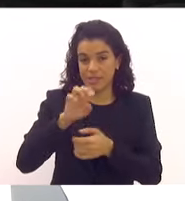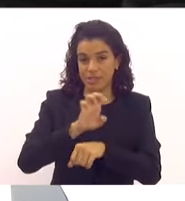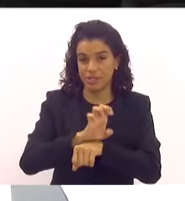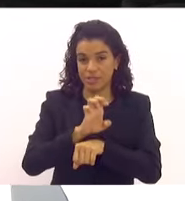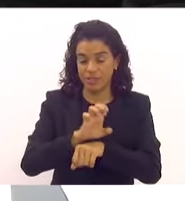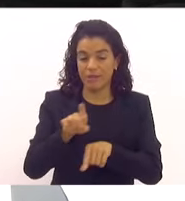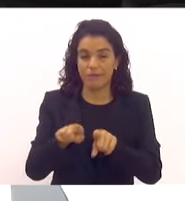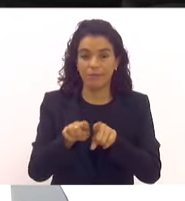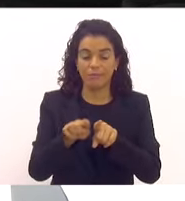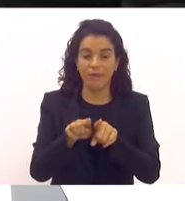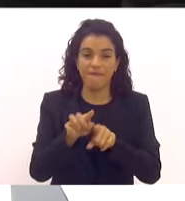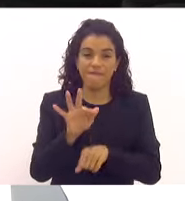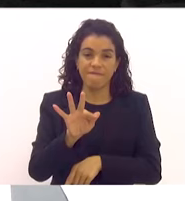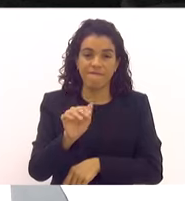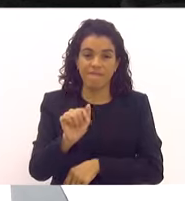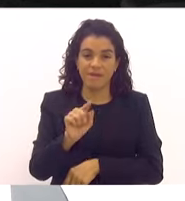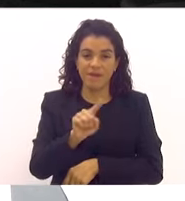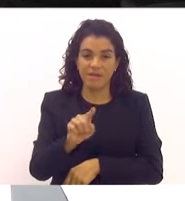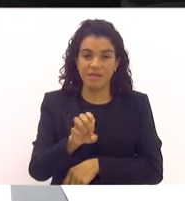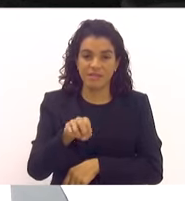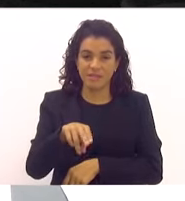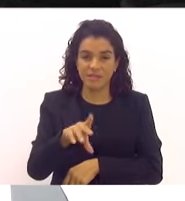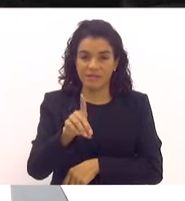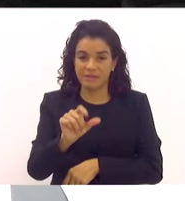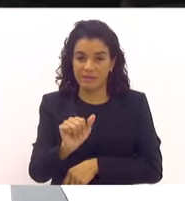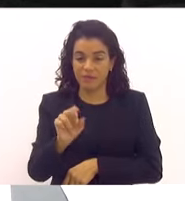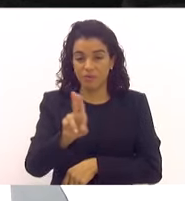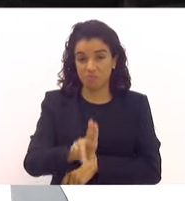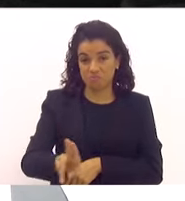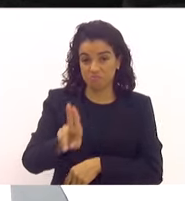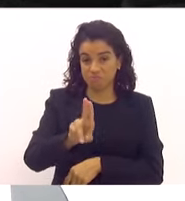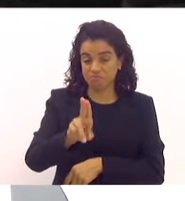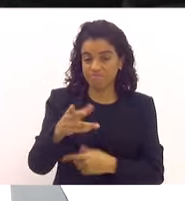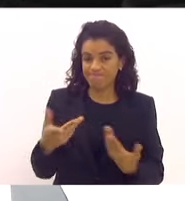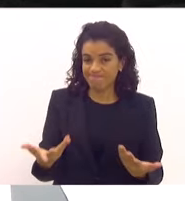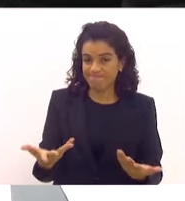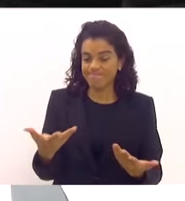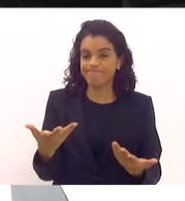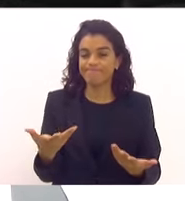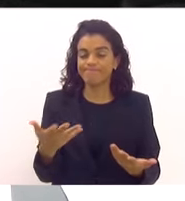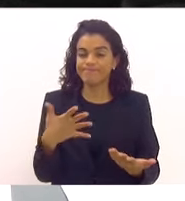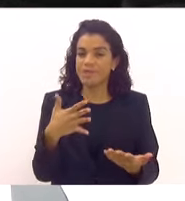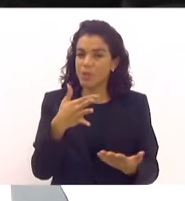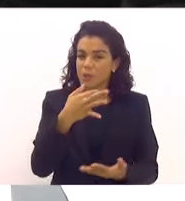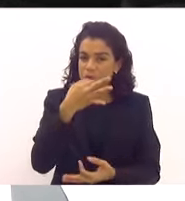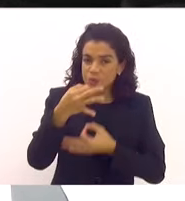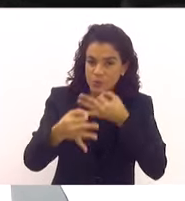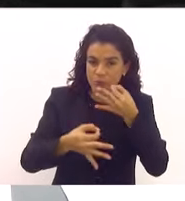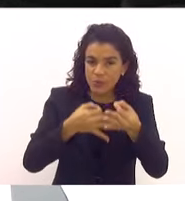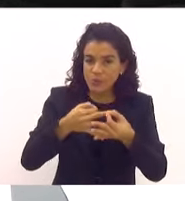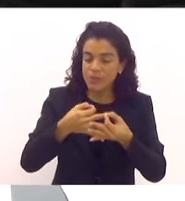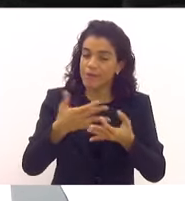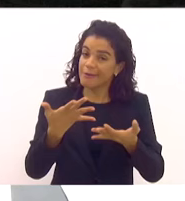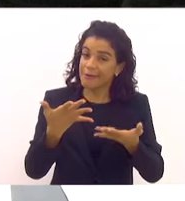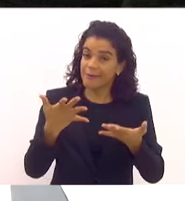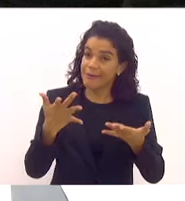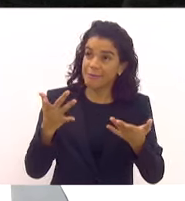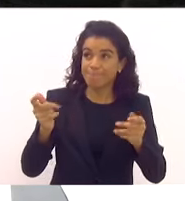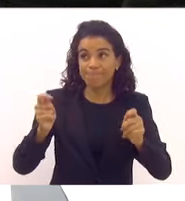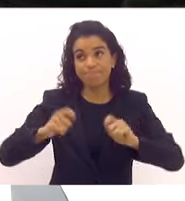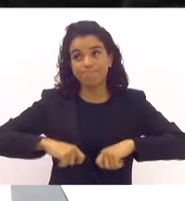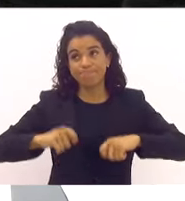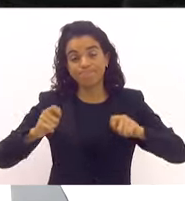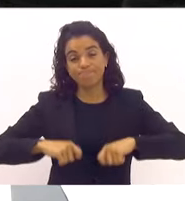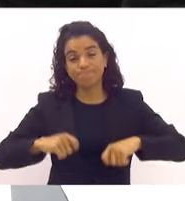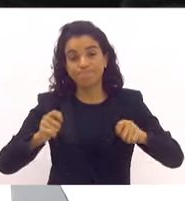de Fazenda utilizar. Então, o que eu sugeria, talvez,